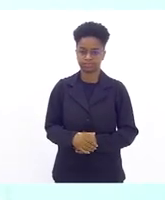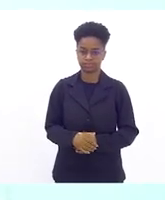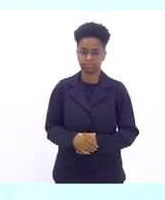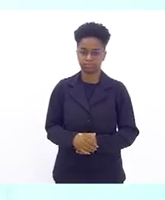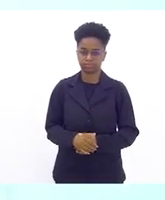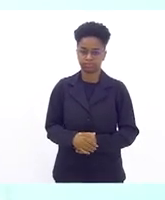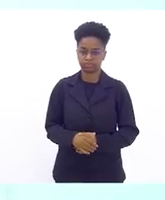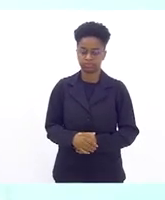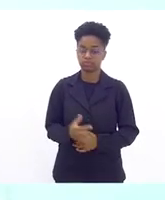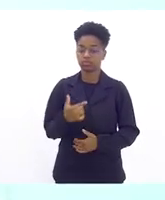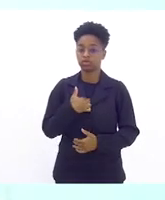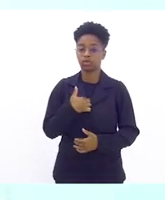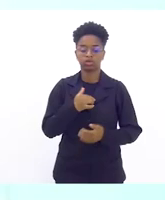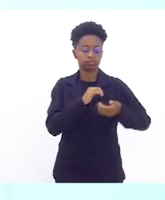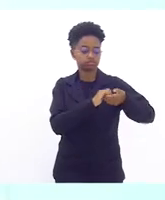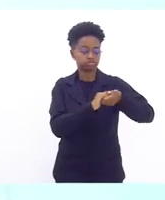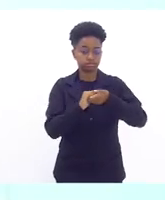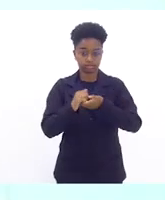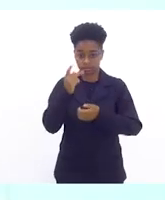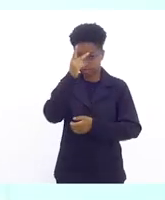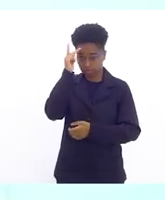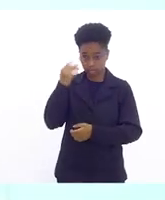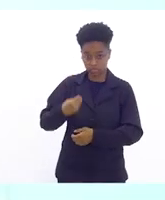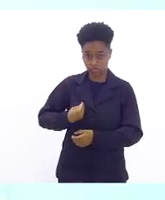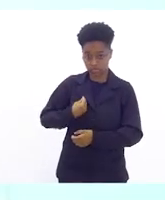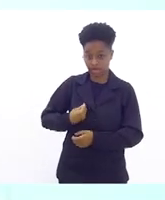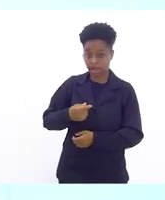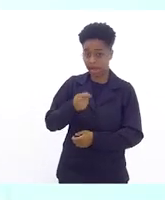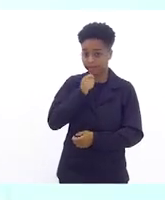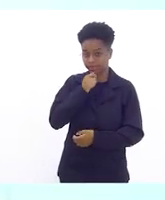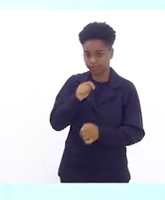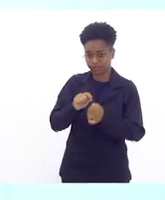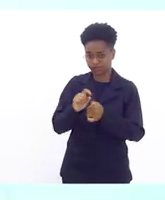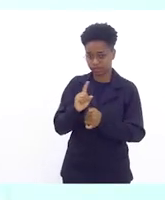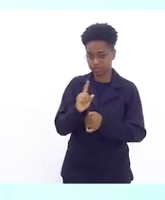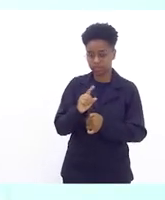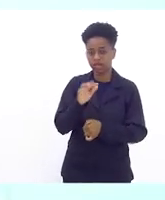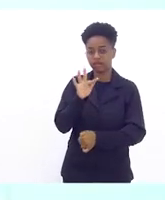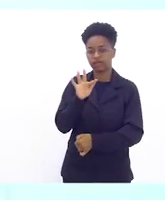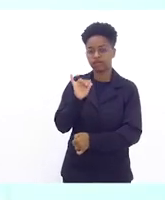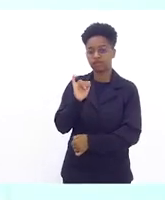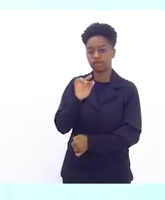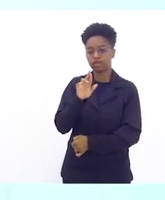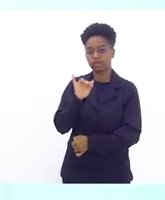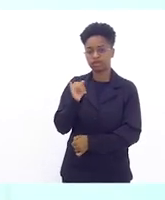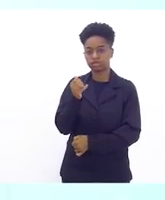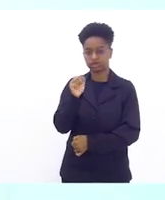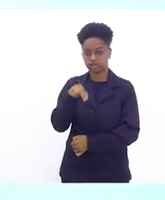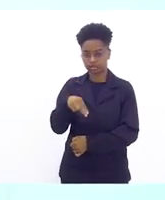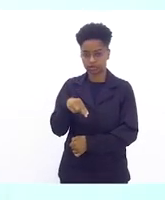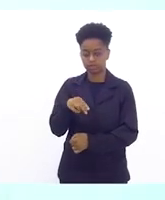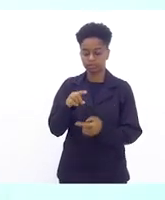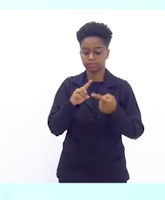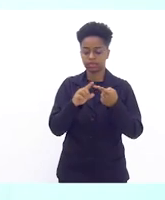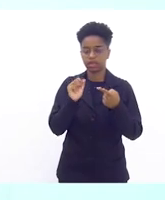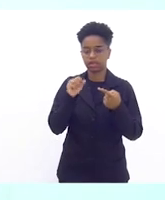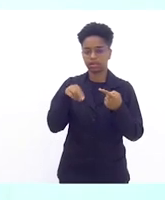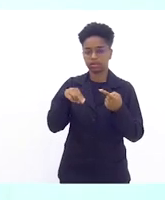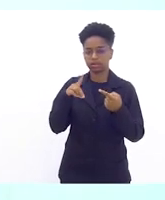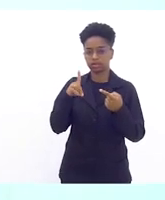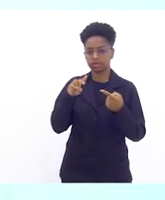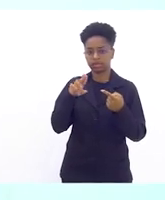Deixa eu só fazer uma saudação de presentes aqui que a gente ainda não tinha feito pela firjan nos senhores Andreia Cristina